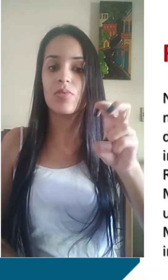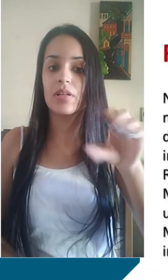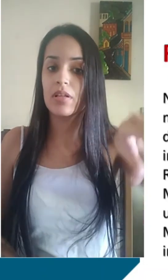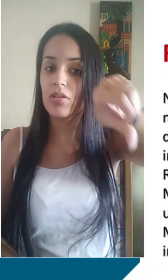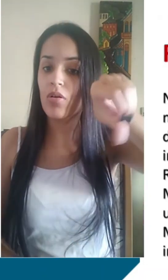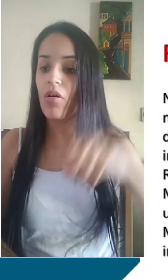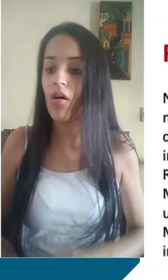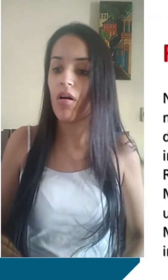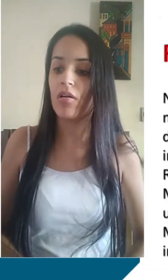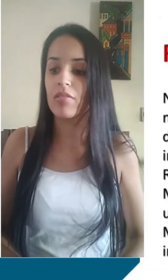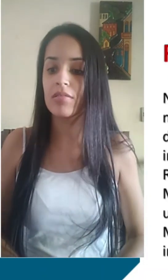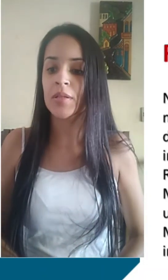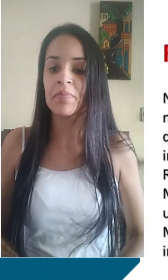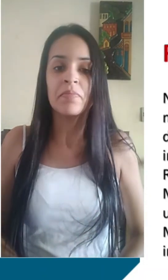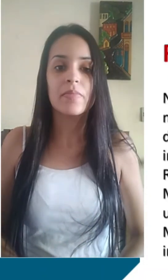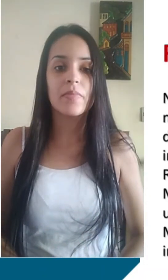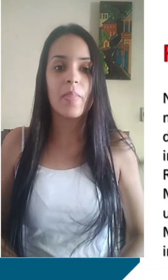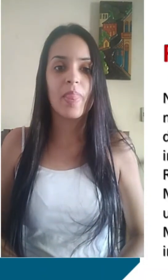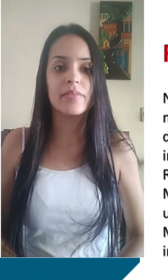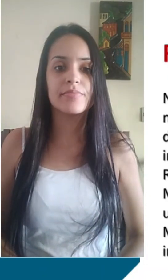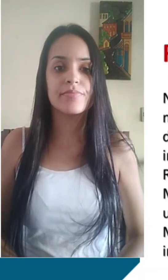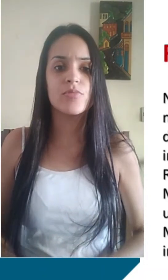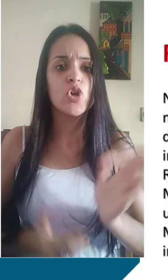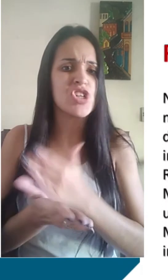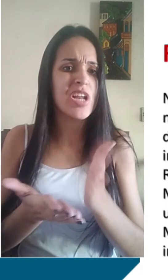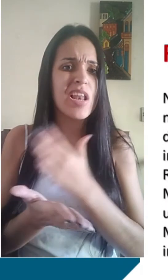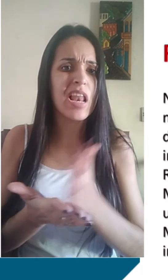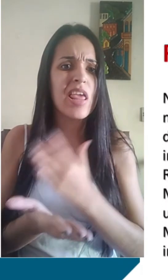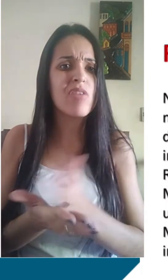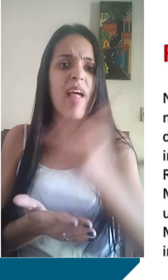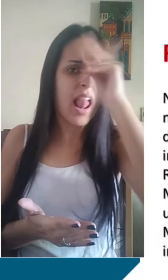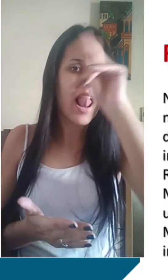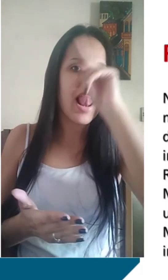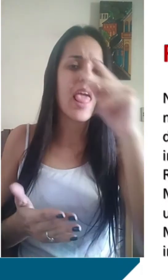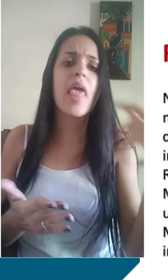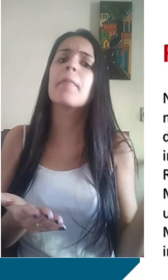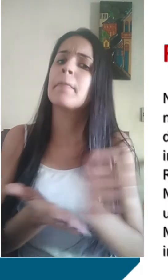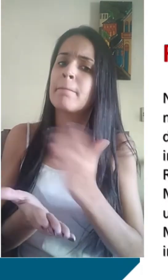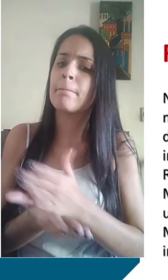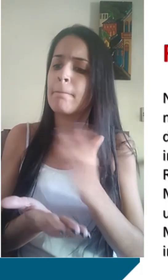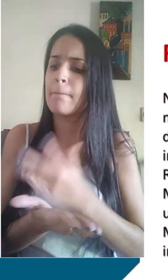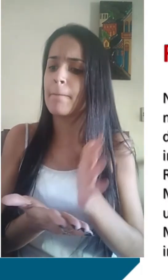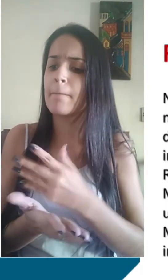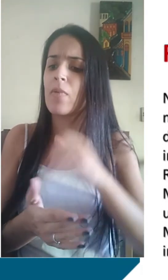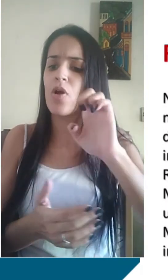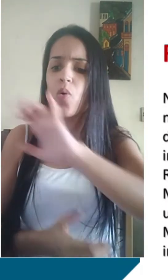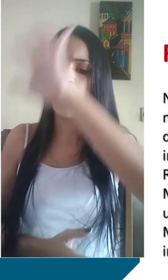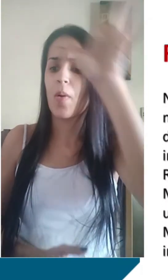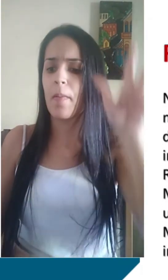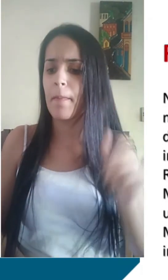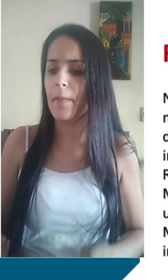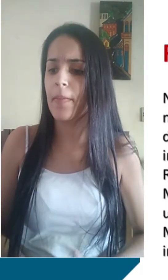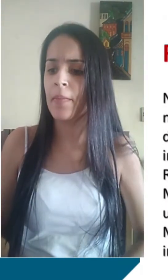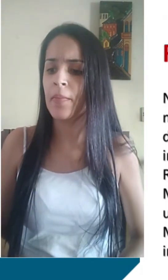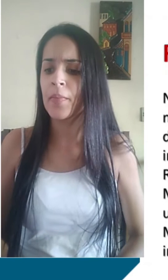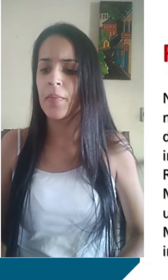Correia. O poema As Pombas é quase uma adaptação do romance Mademoiselle de Maupin. Porém,